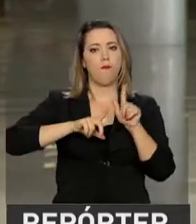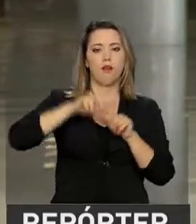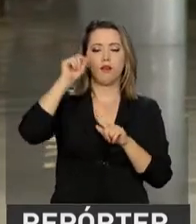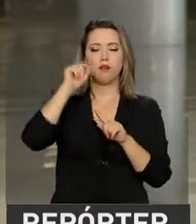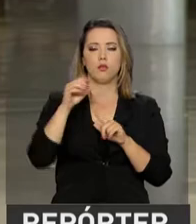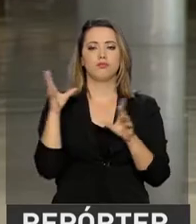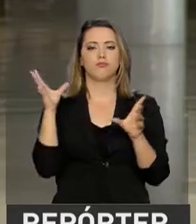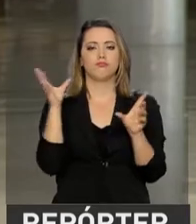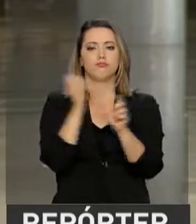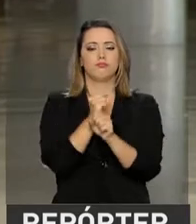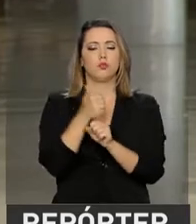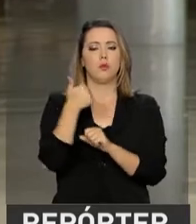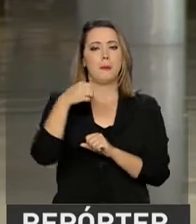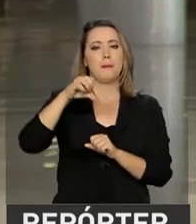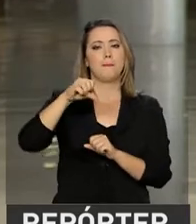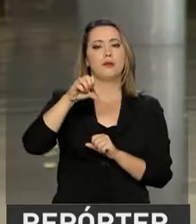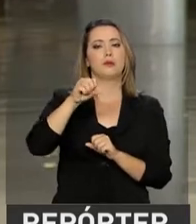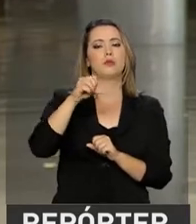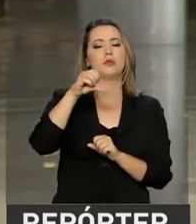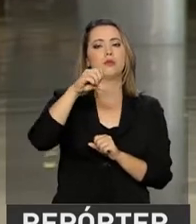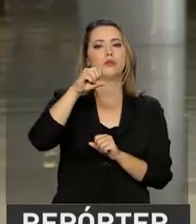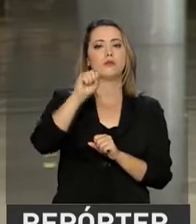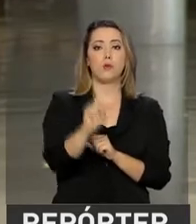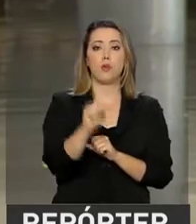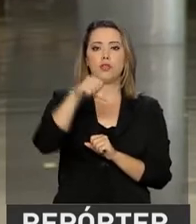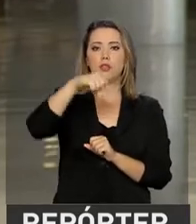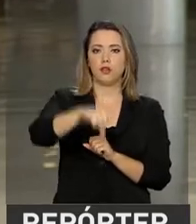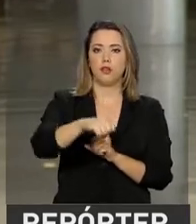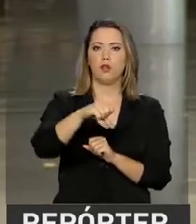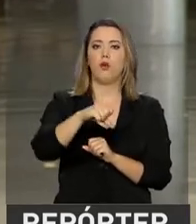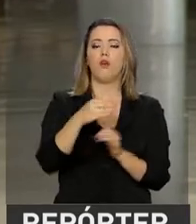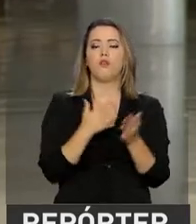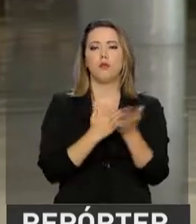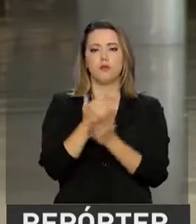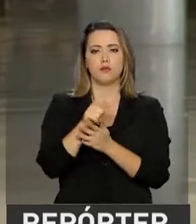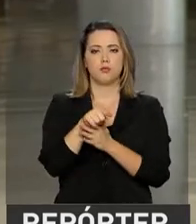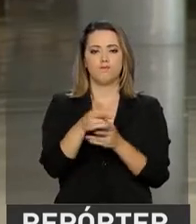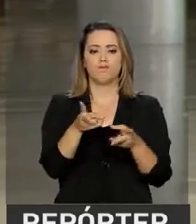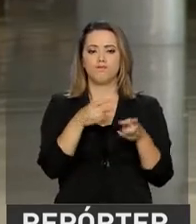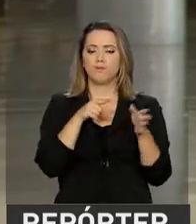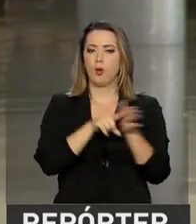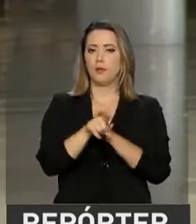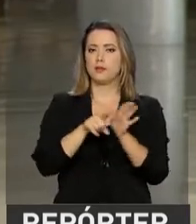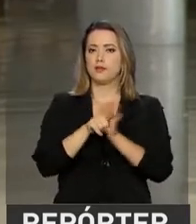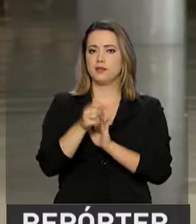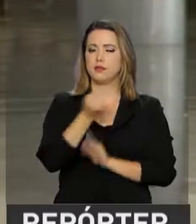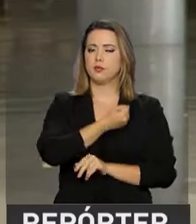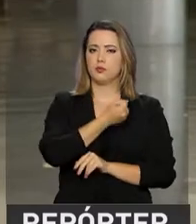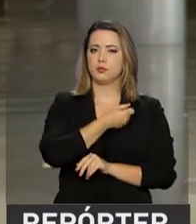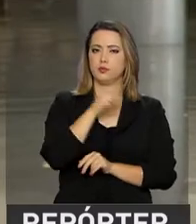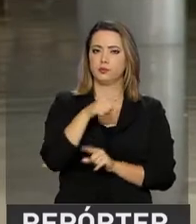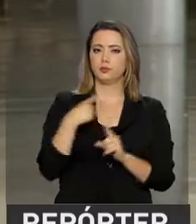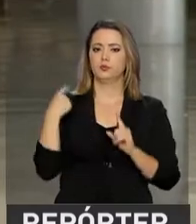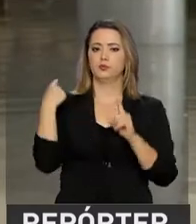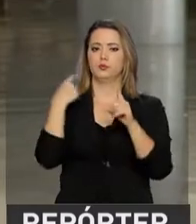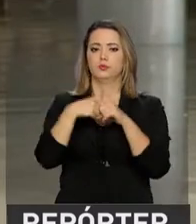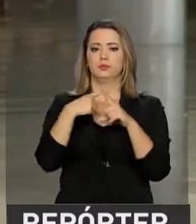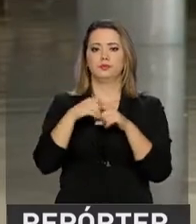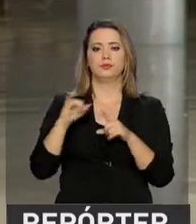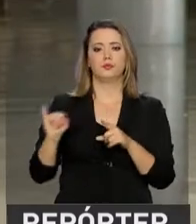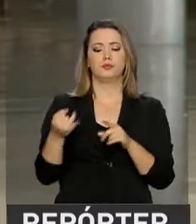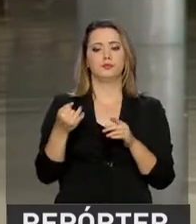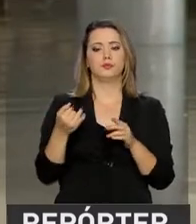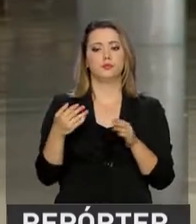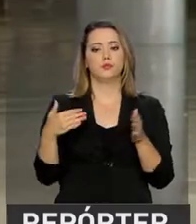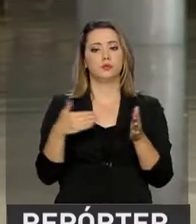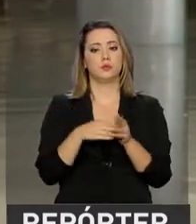comercial desde 1989 quando o governo começou a computar os dados e este saldo positivo de janeiro a